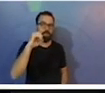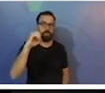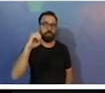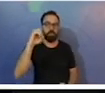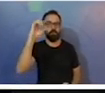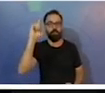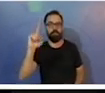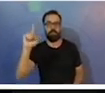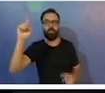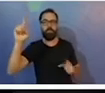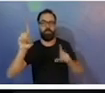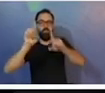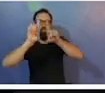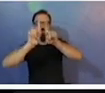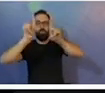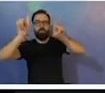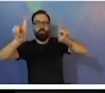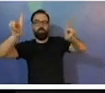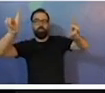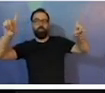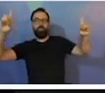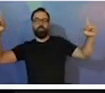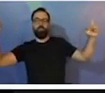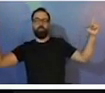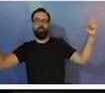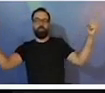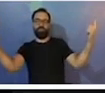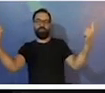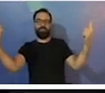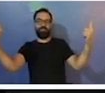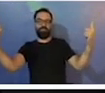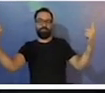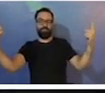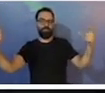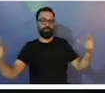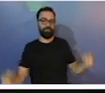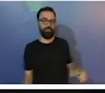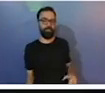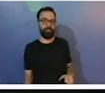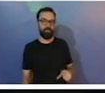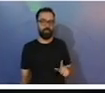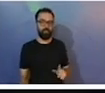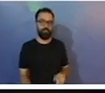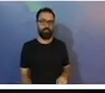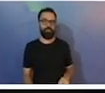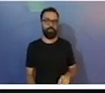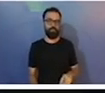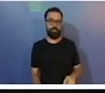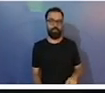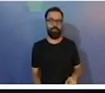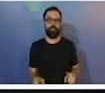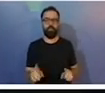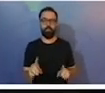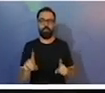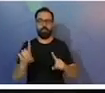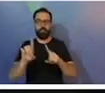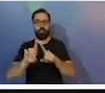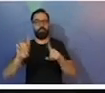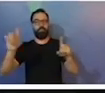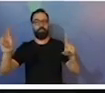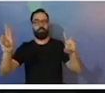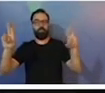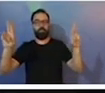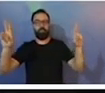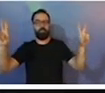as mesmas distâncias para os outros meridianos, tá bom? Então, olha, dos dois lados é a mesma